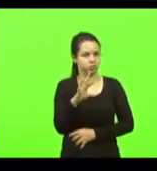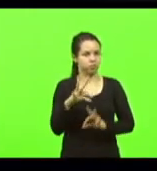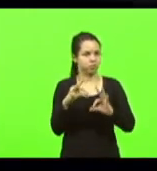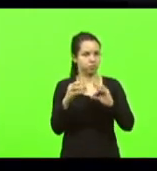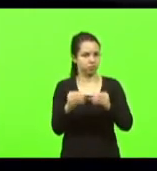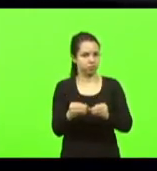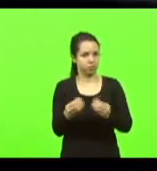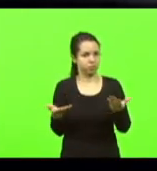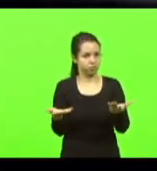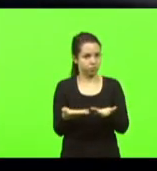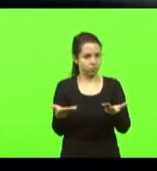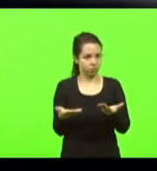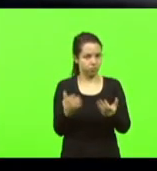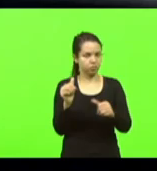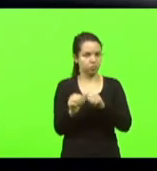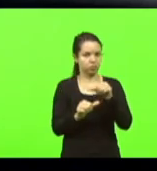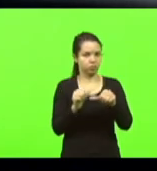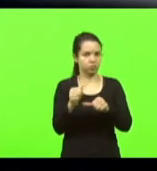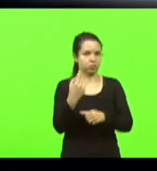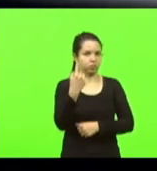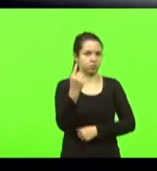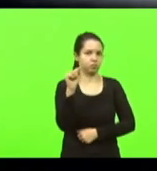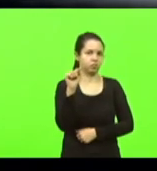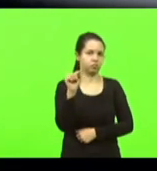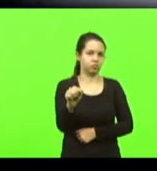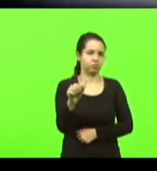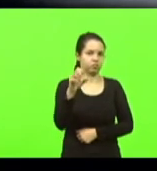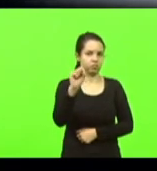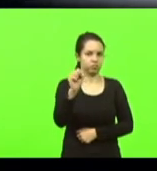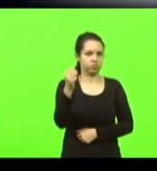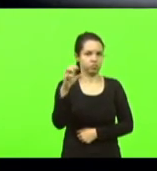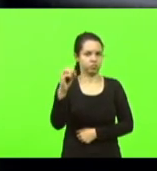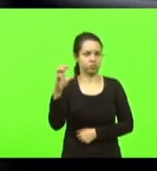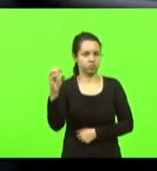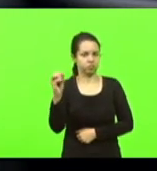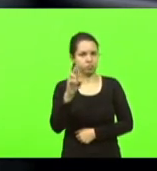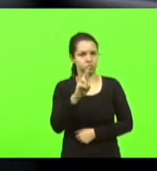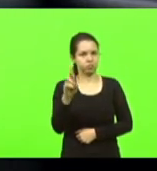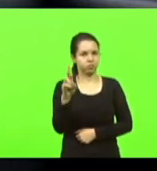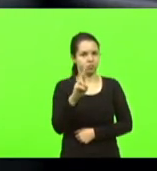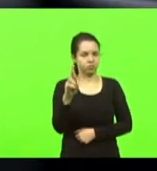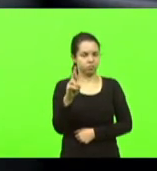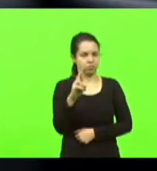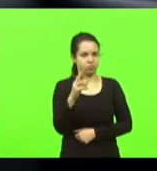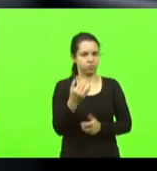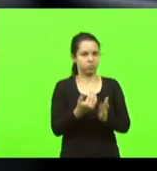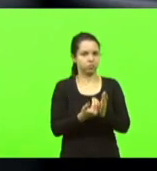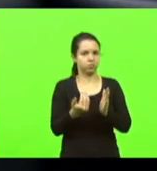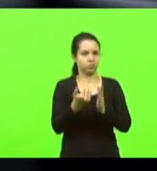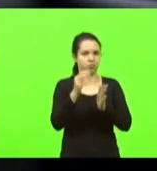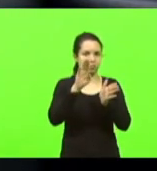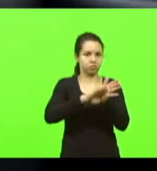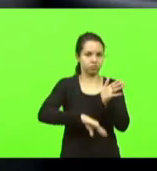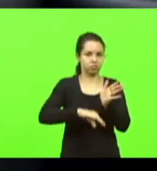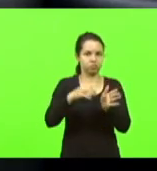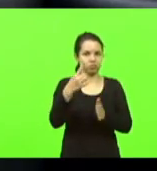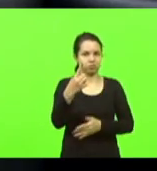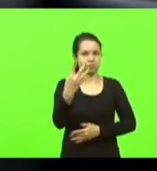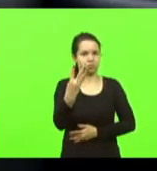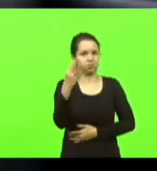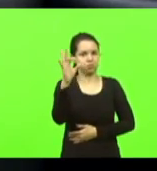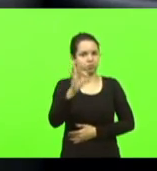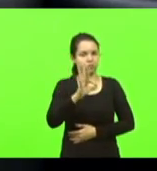receber mil e oitocentos reais e somado a isso mais um desconto de 14 por